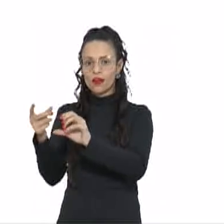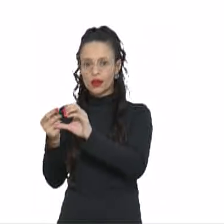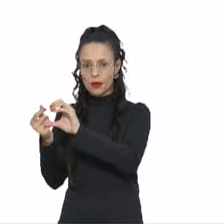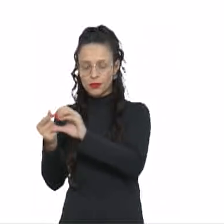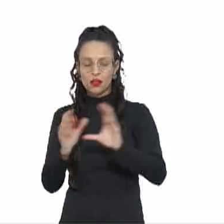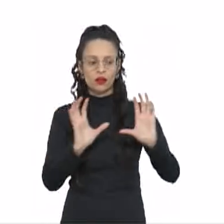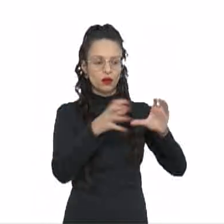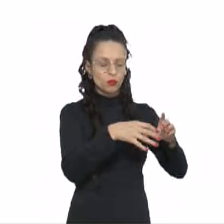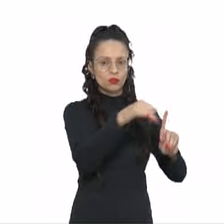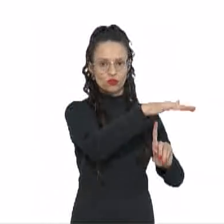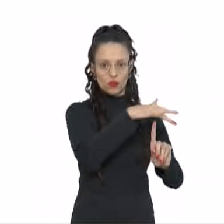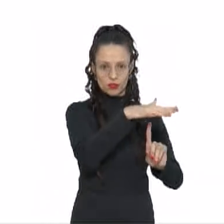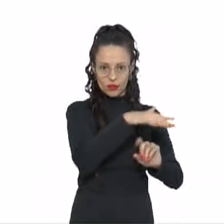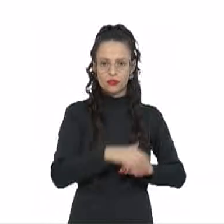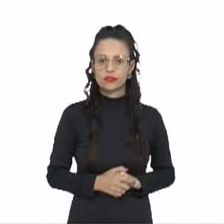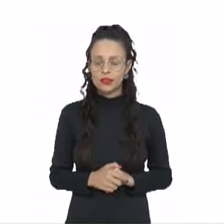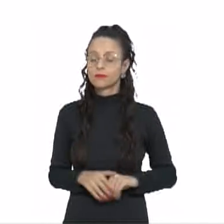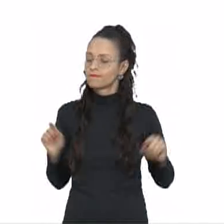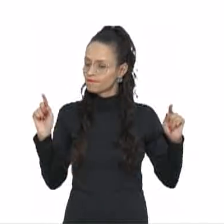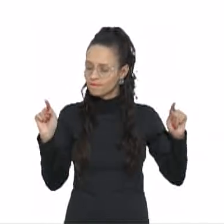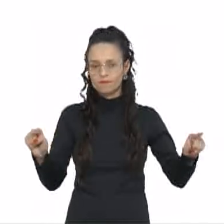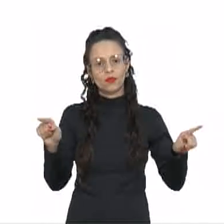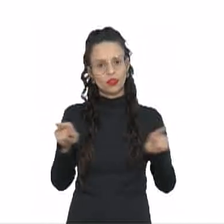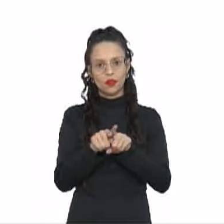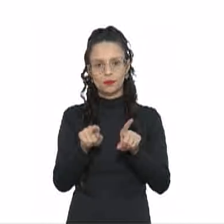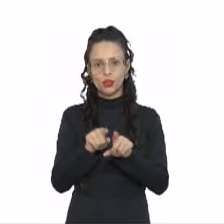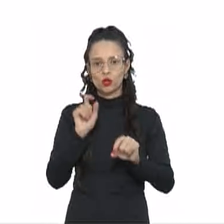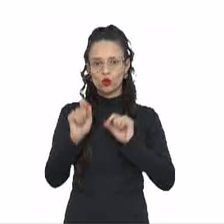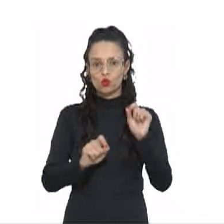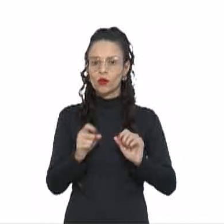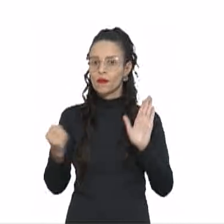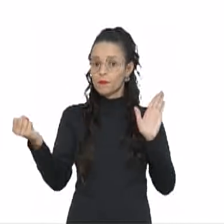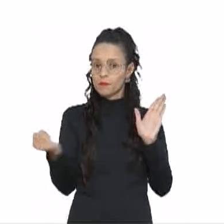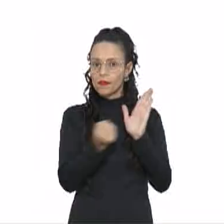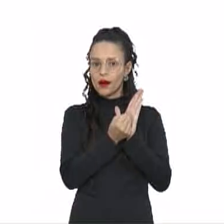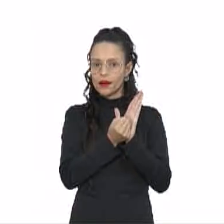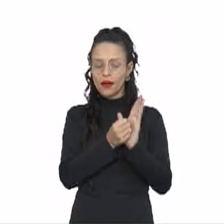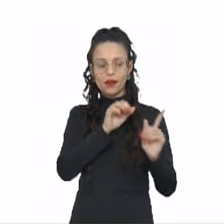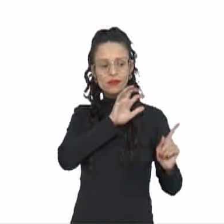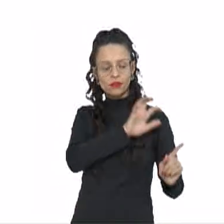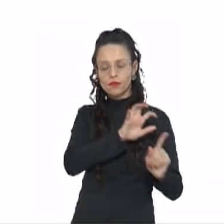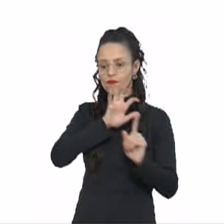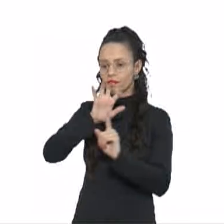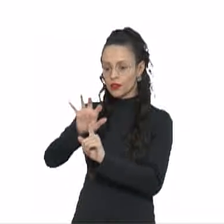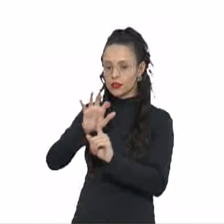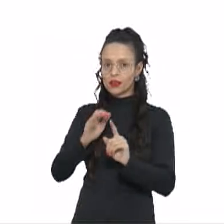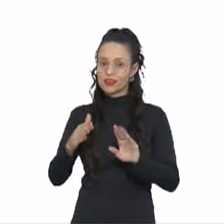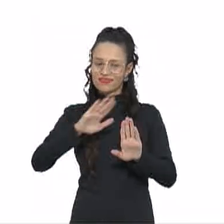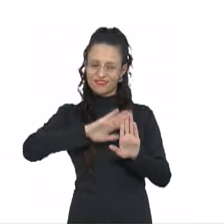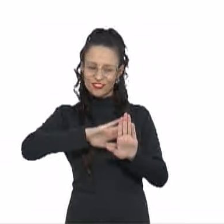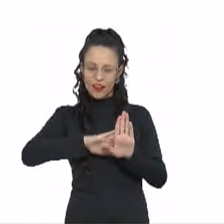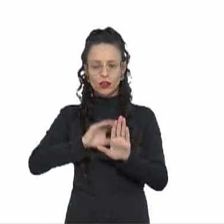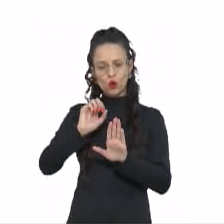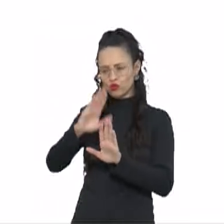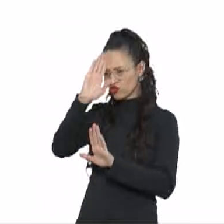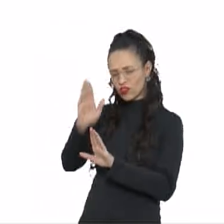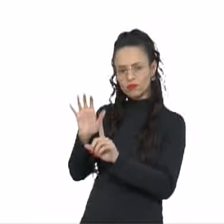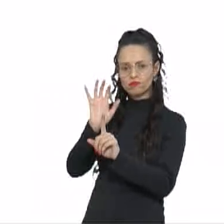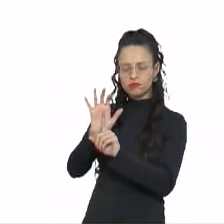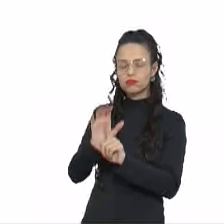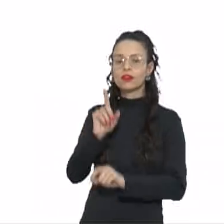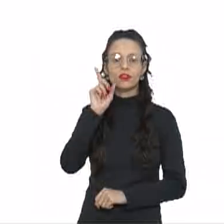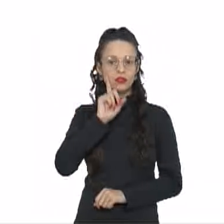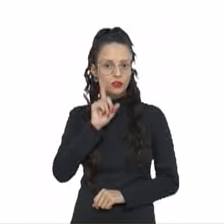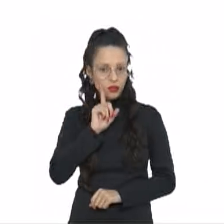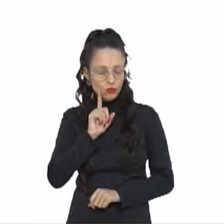grupos capitalistas. Ambas foram marcadas pela interferência direta ou indireta dos Estados Unidos,